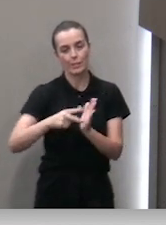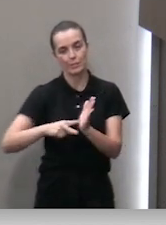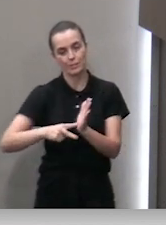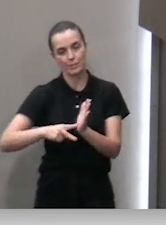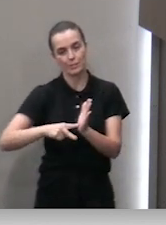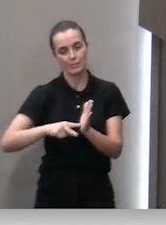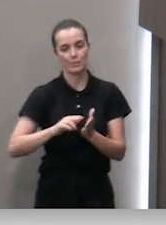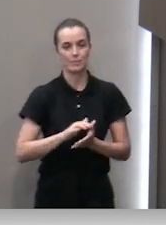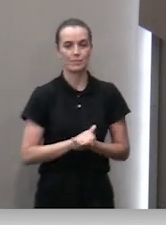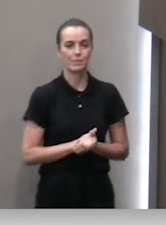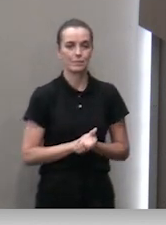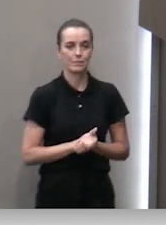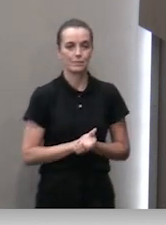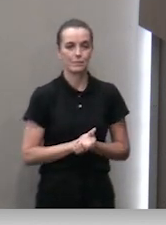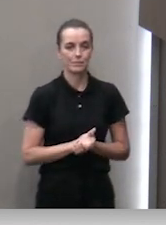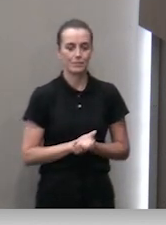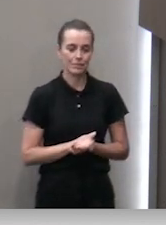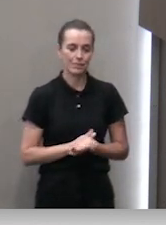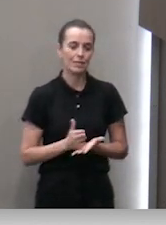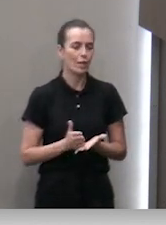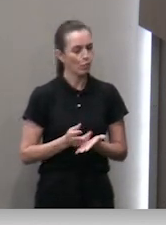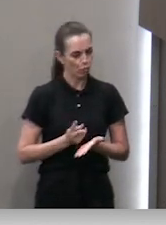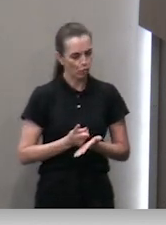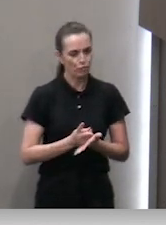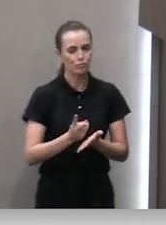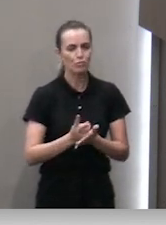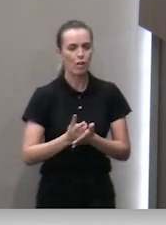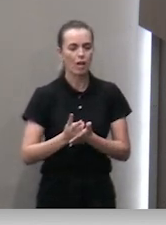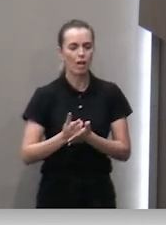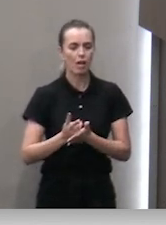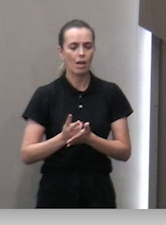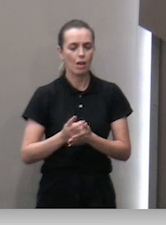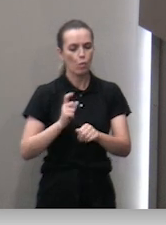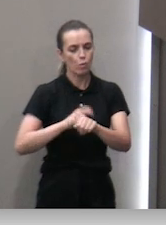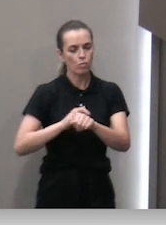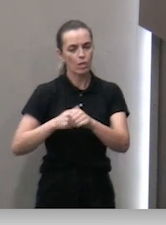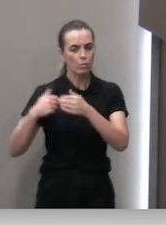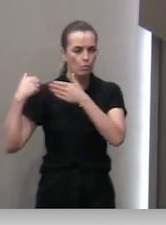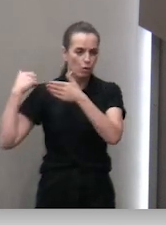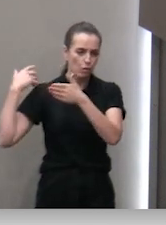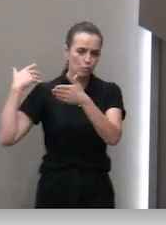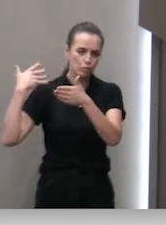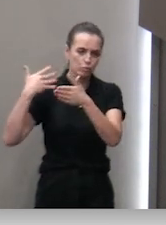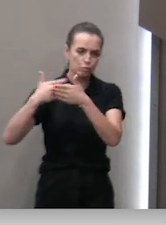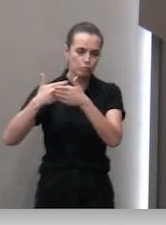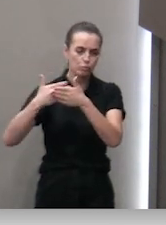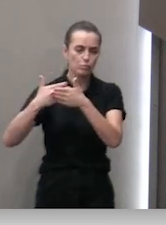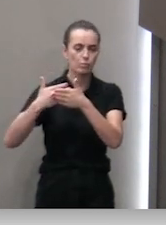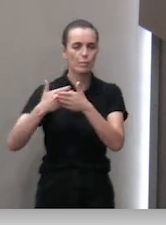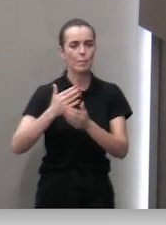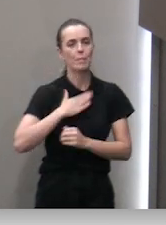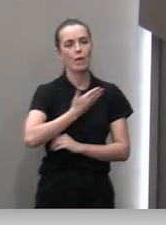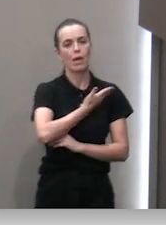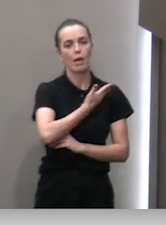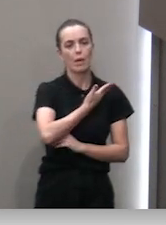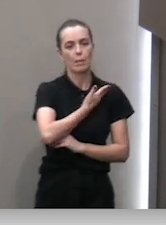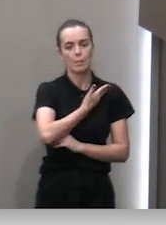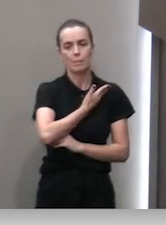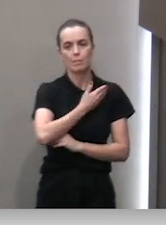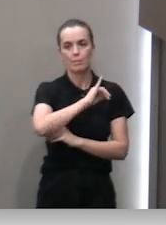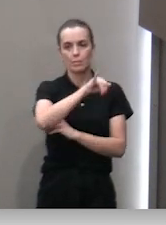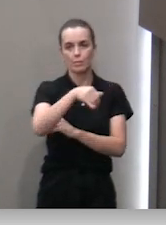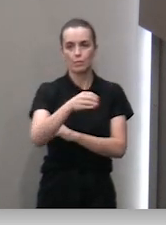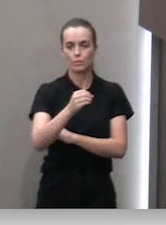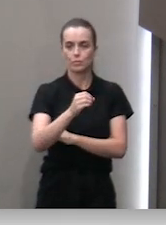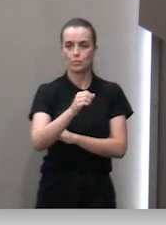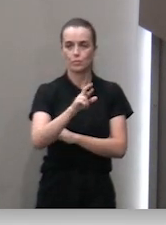sindicato. Mas seguiram. Seguiram pelo Orlando Spandenberg, pelo meu amigo Jorge Luiz